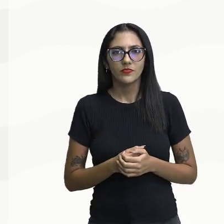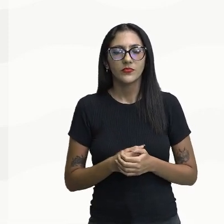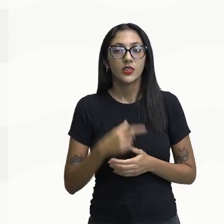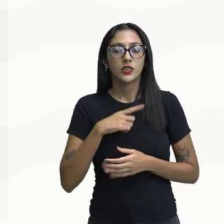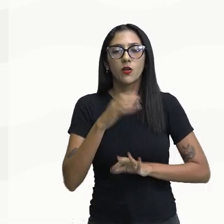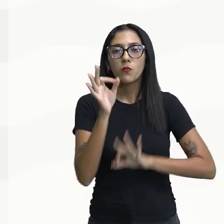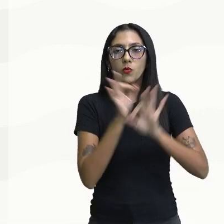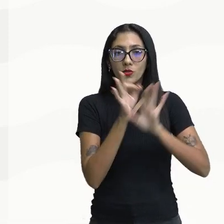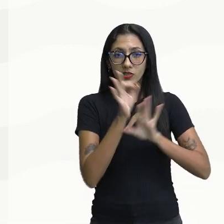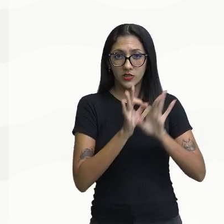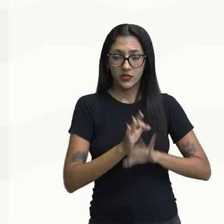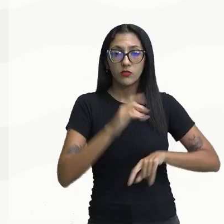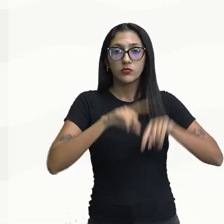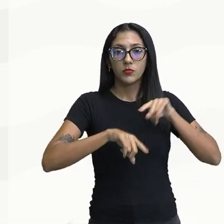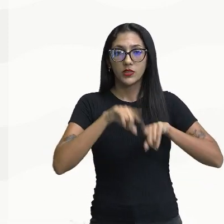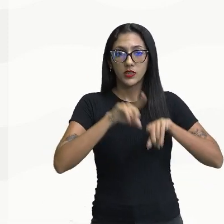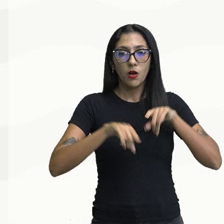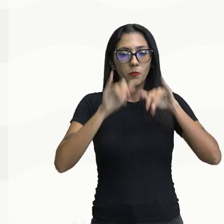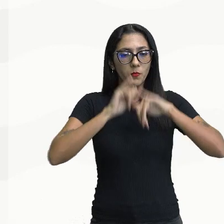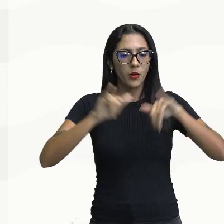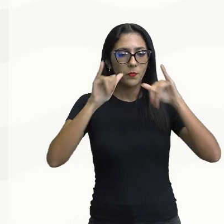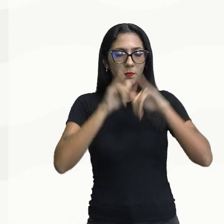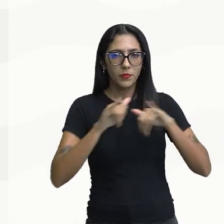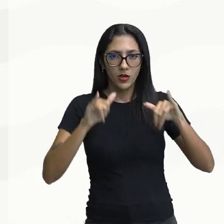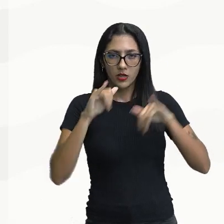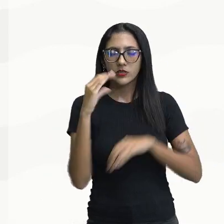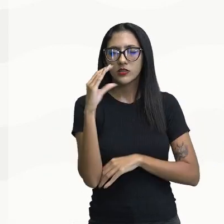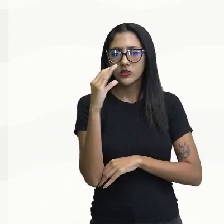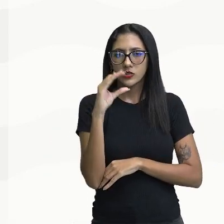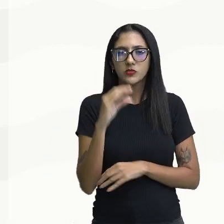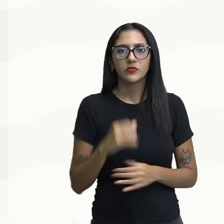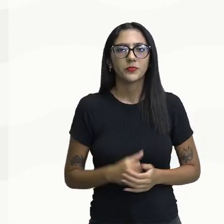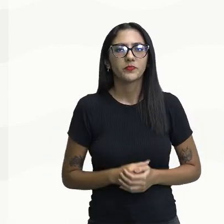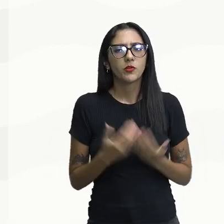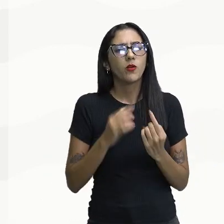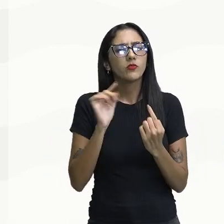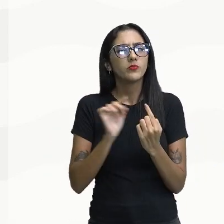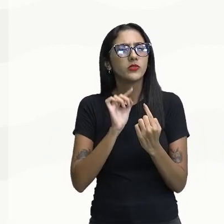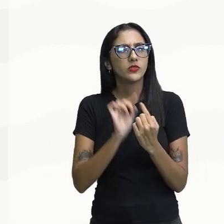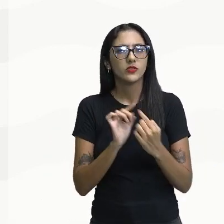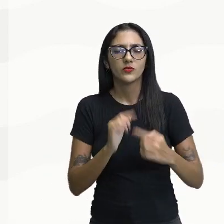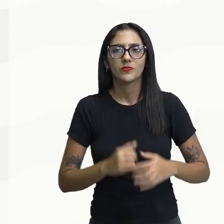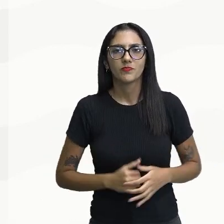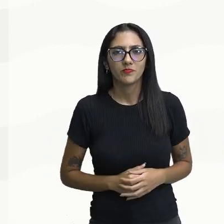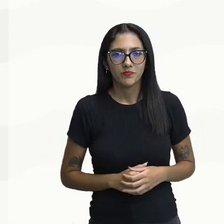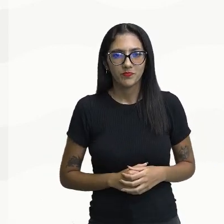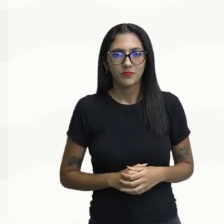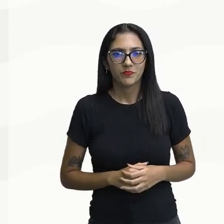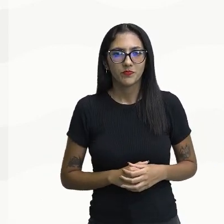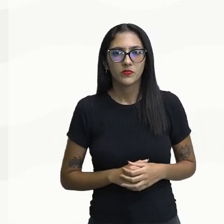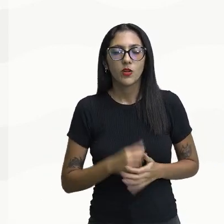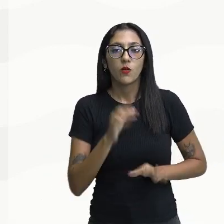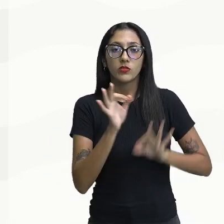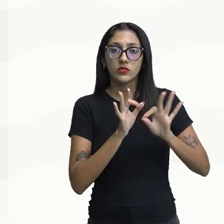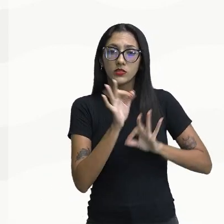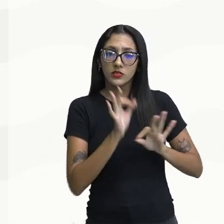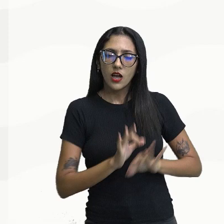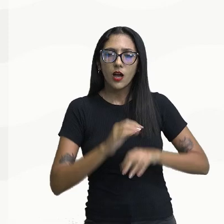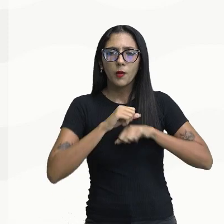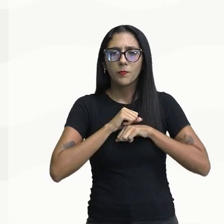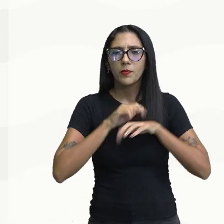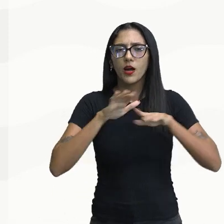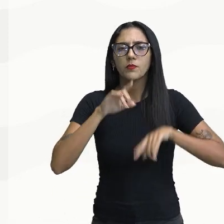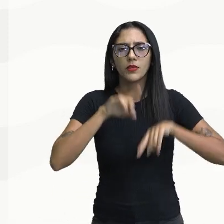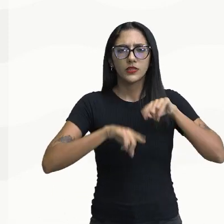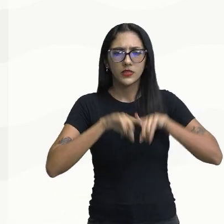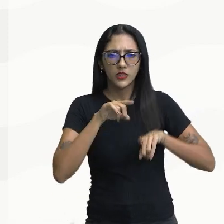de materiais de divulgação científica. E qual é o objetivo? Elaborar e difundir materiais de